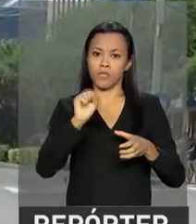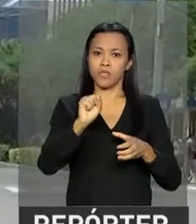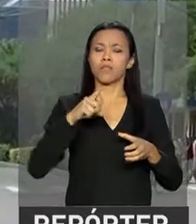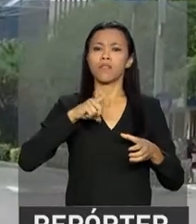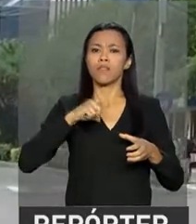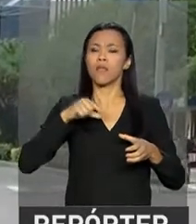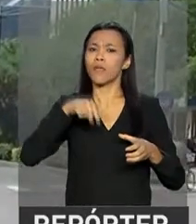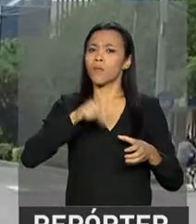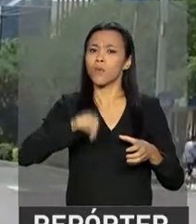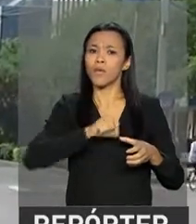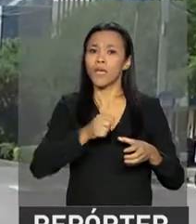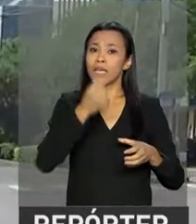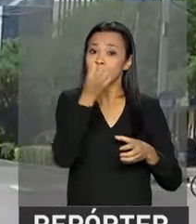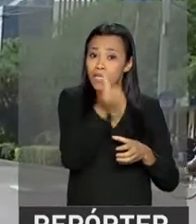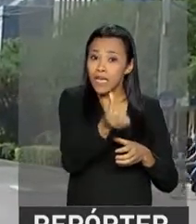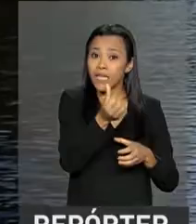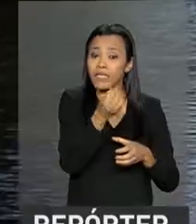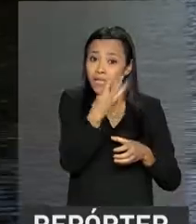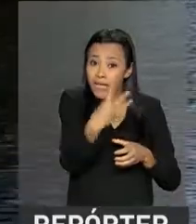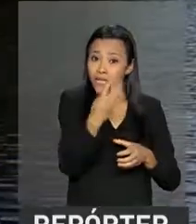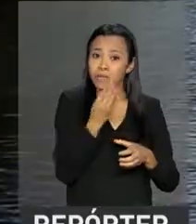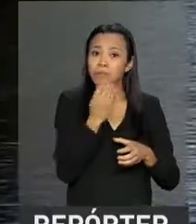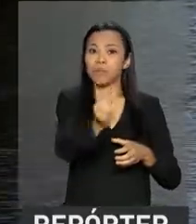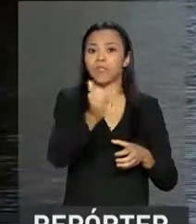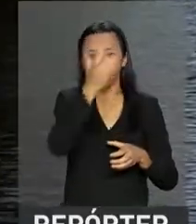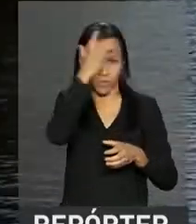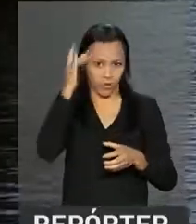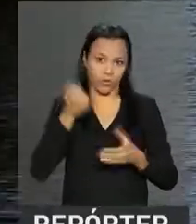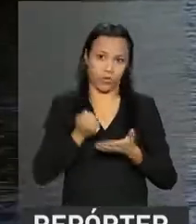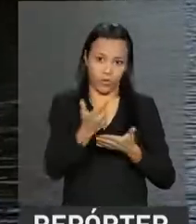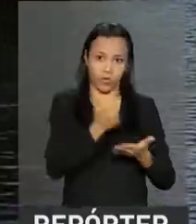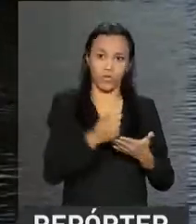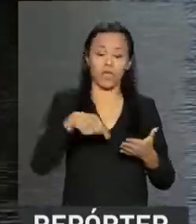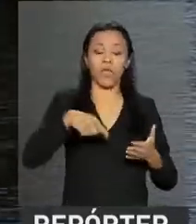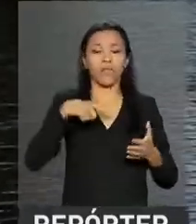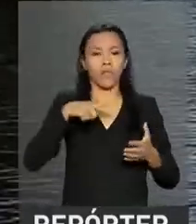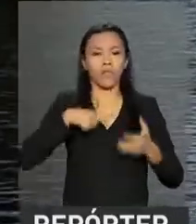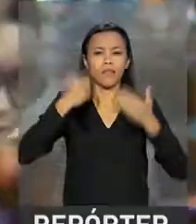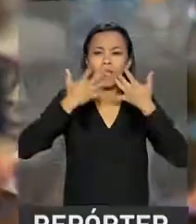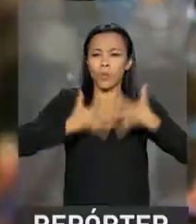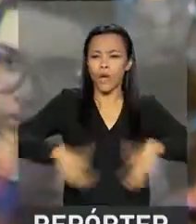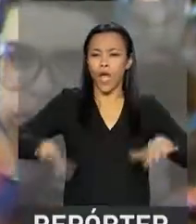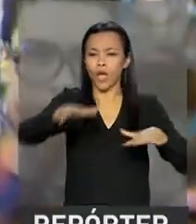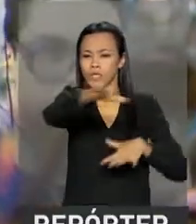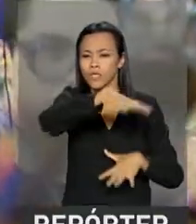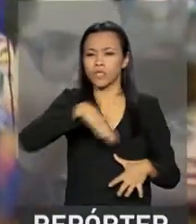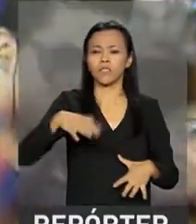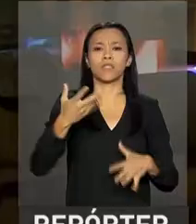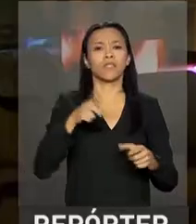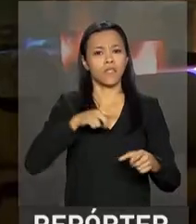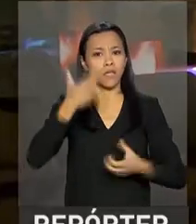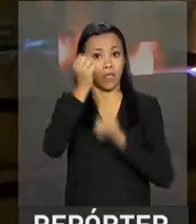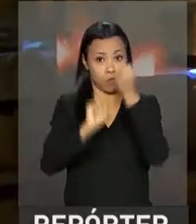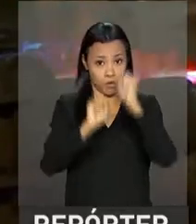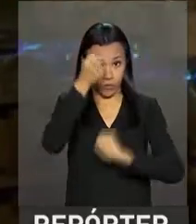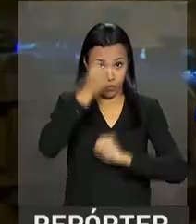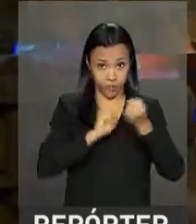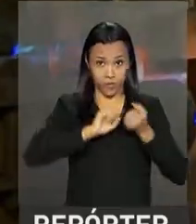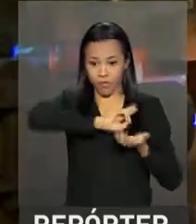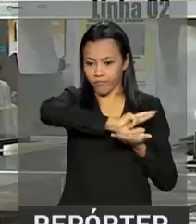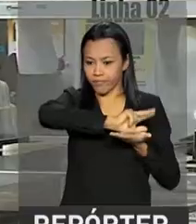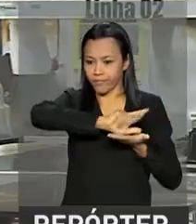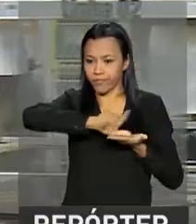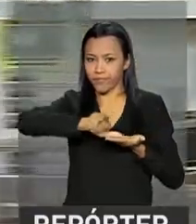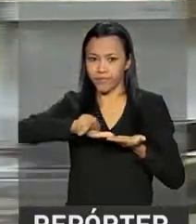mercado consumidor de 3 bilhões de pessoas. São ricos em recursos naturais e apresentam uma indústria